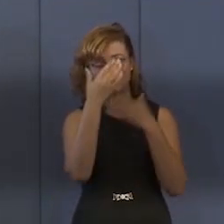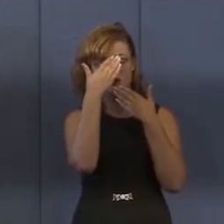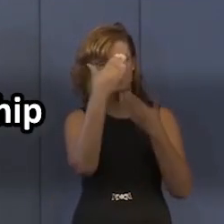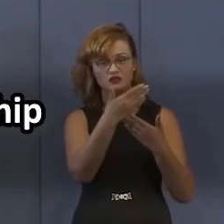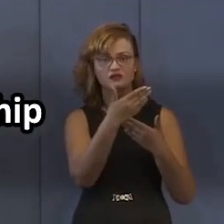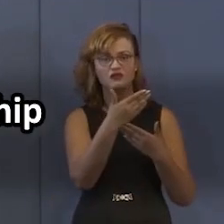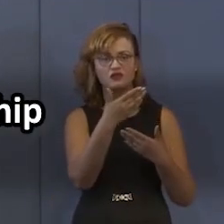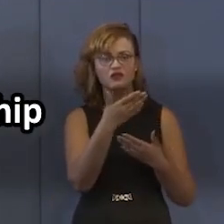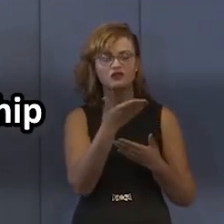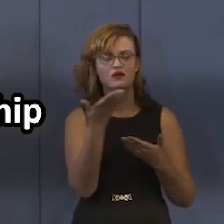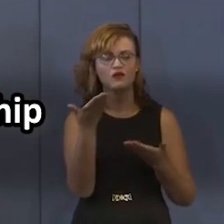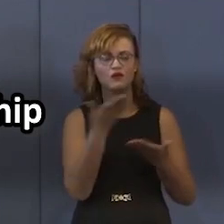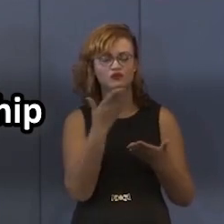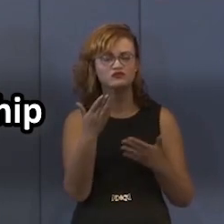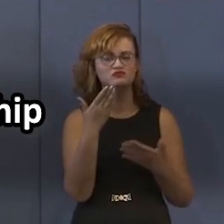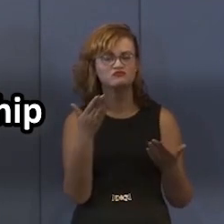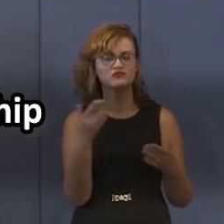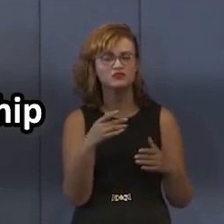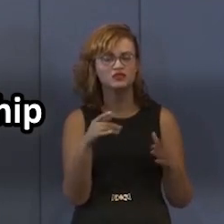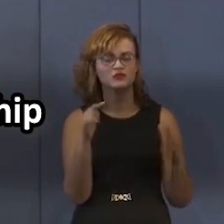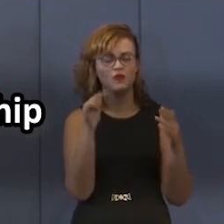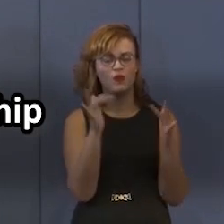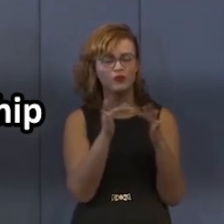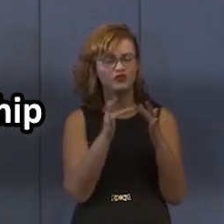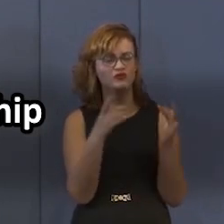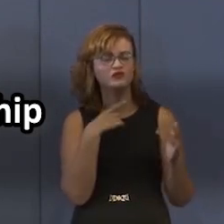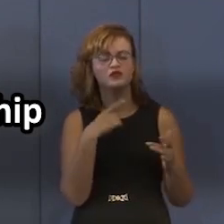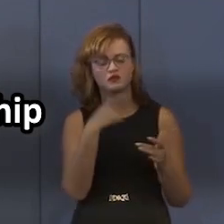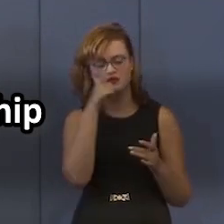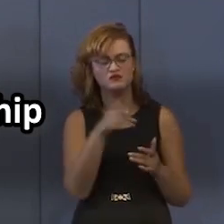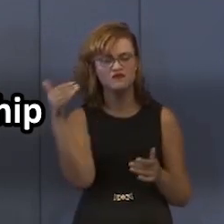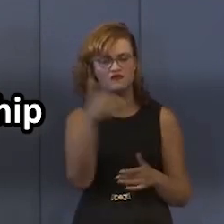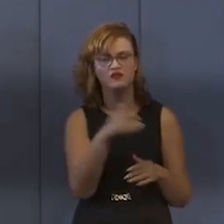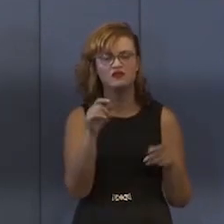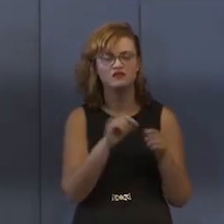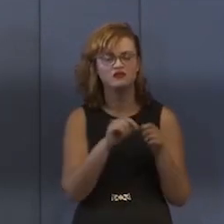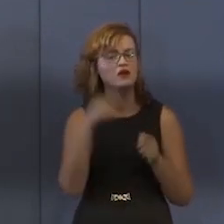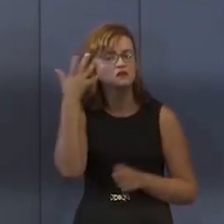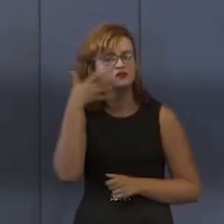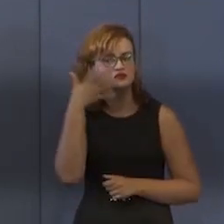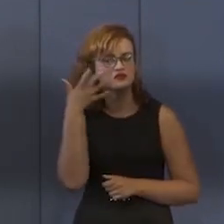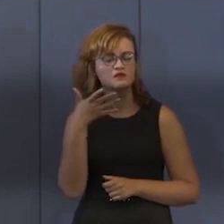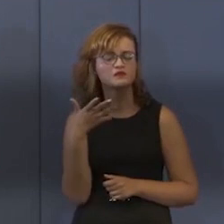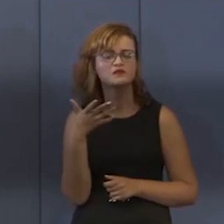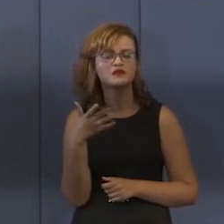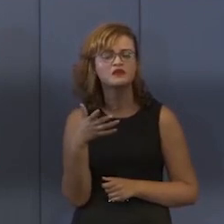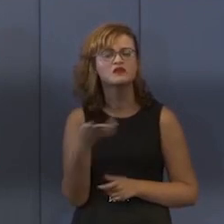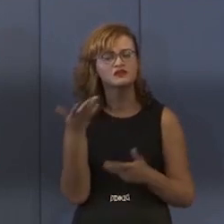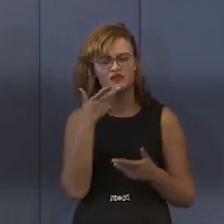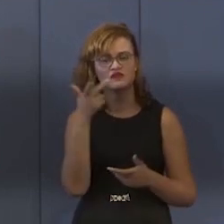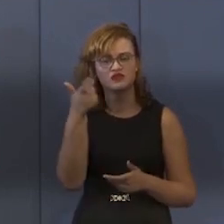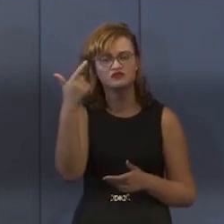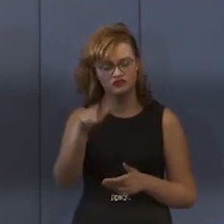agradecimento, com quem eu estabeleci a relação diretamente para poder fazer essa apresentação. Deixo aqui, já franqueio publicamente,